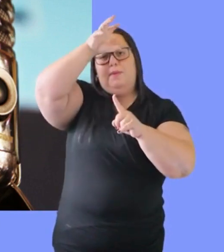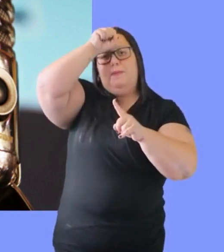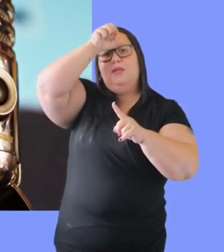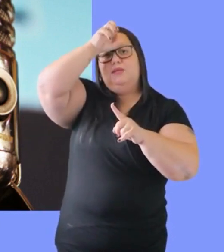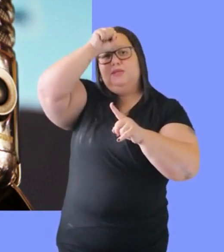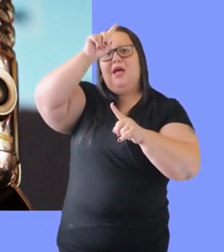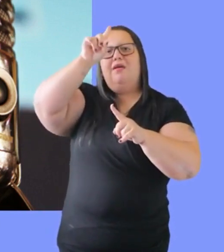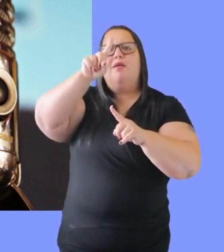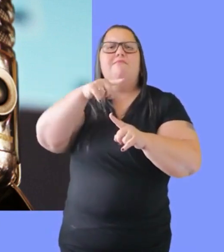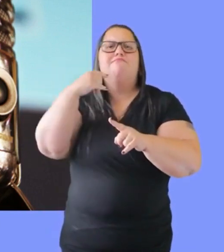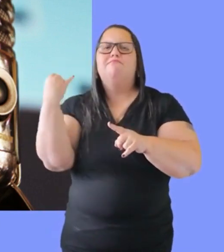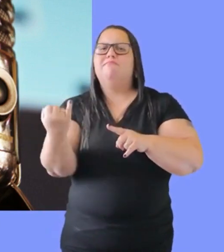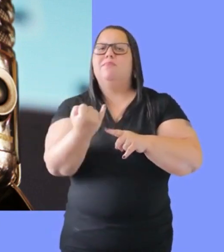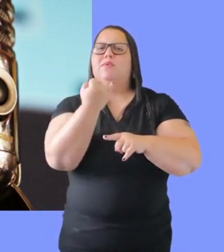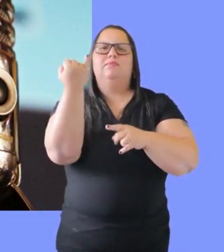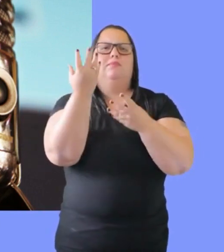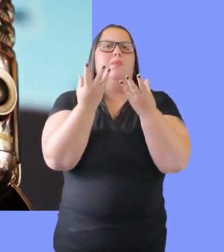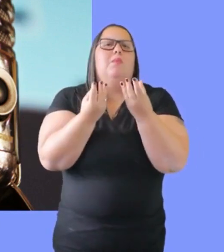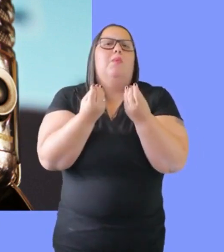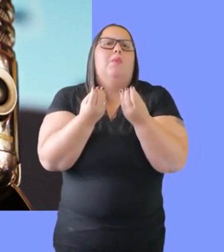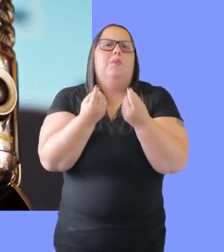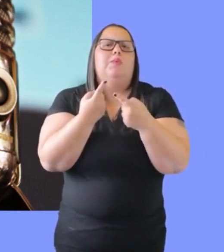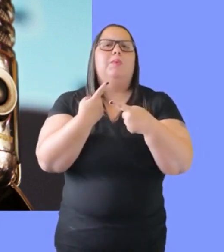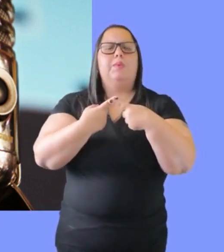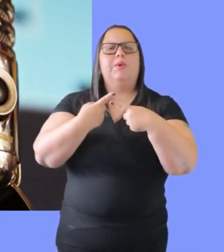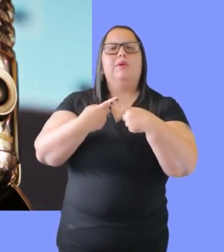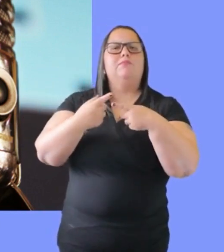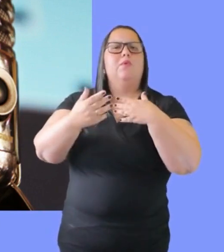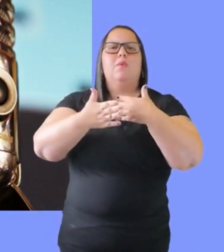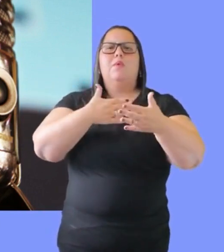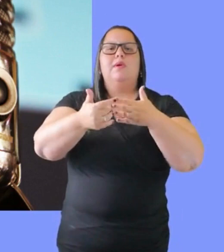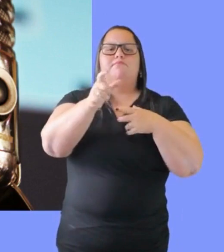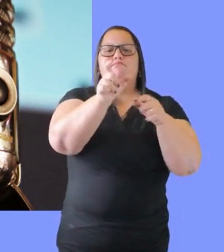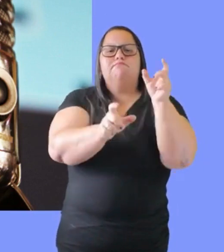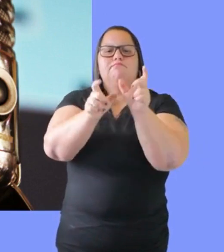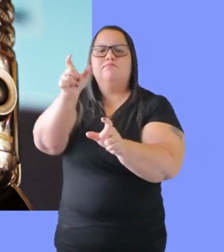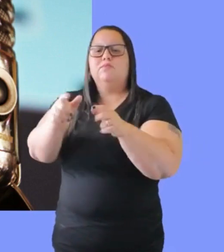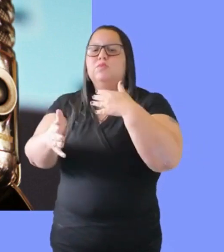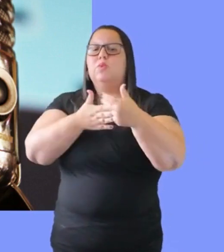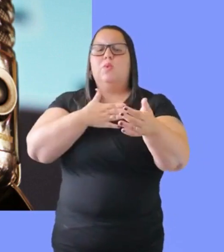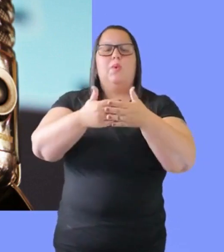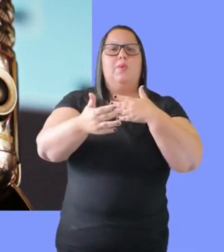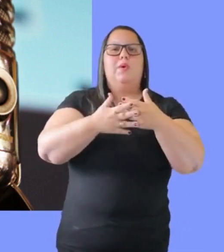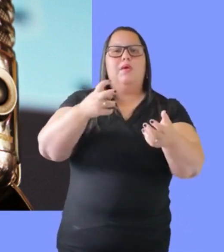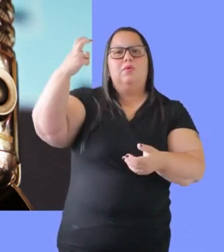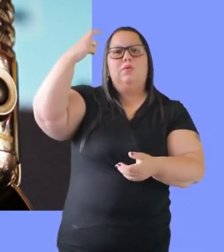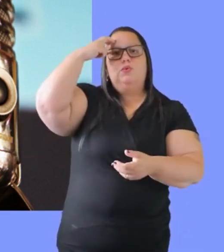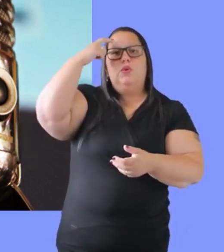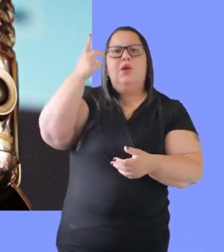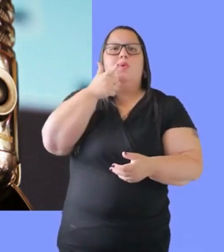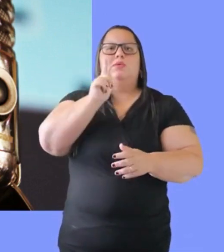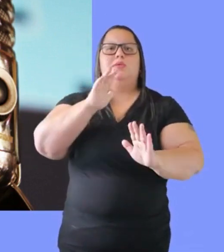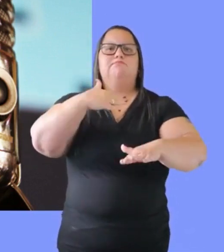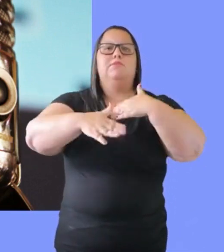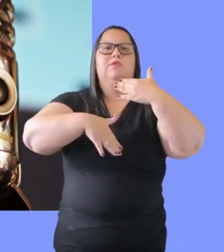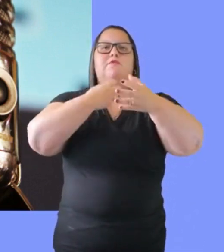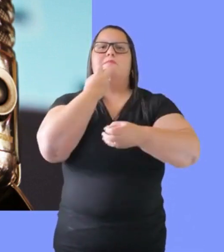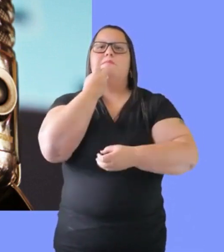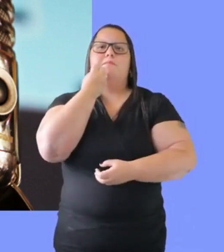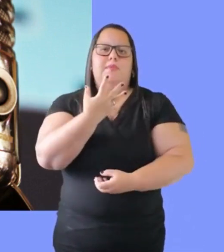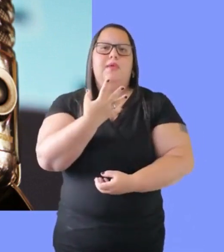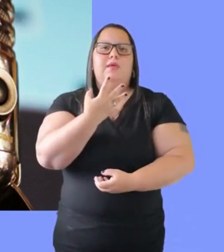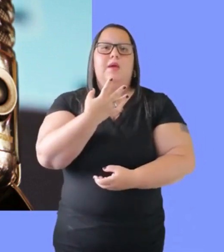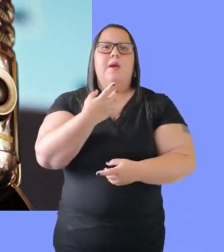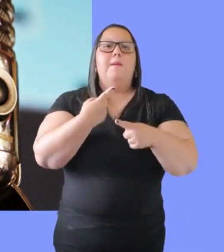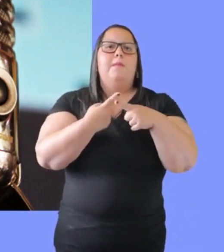são as quatro aprendizagens consideradas fundamentais para que qualquer ser humano, em qualquer cultura,